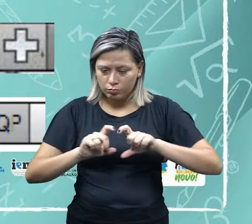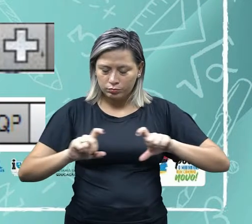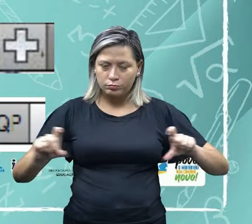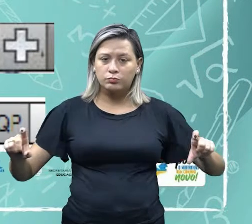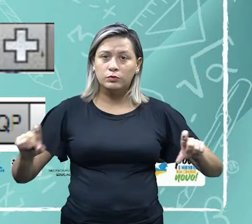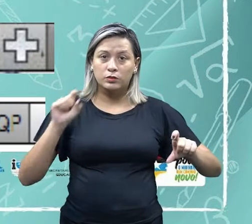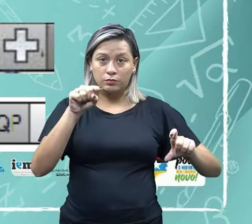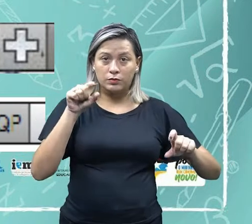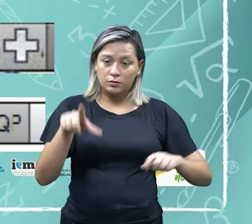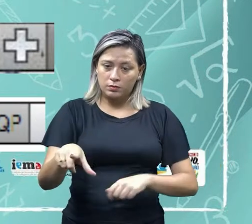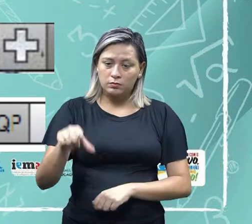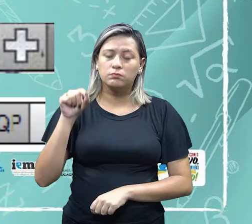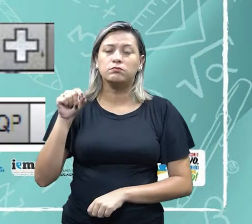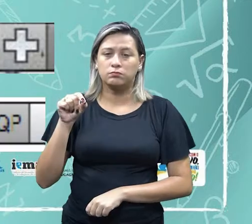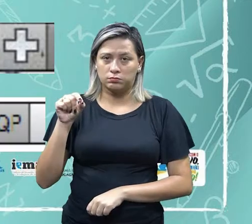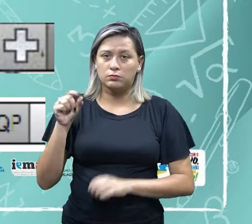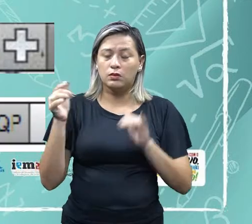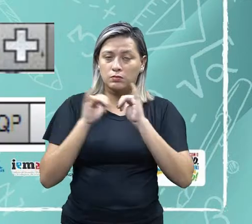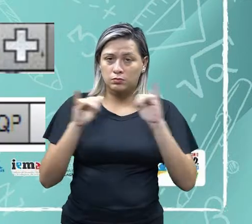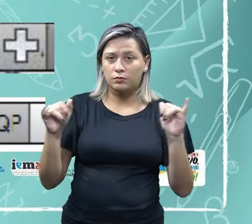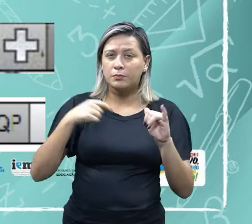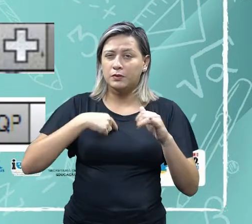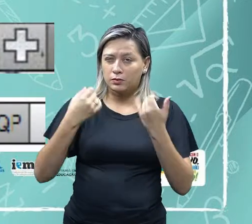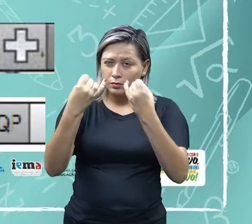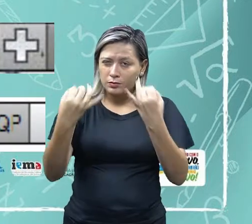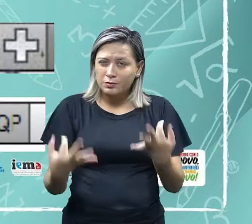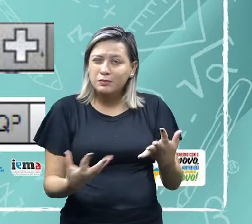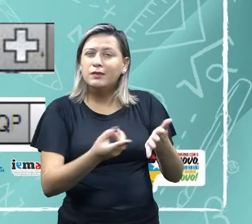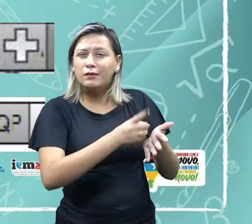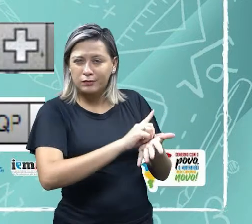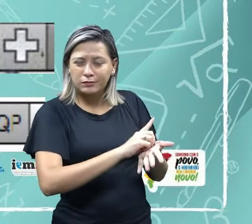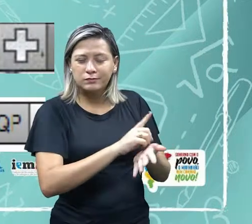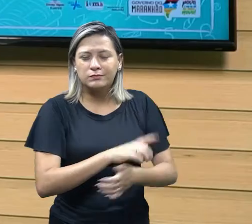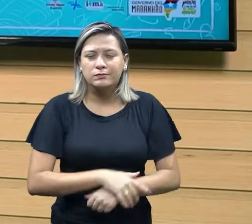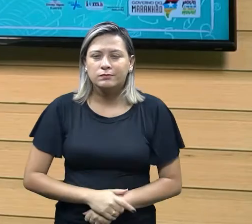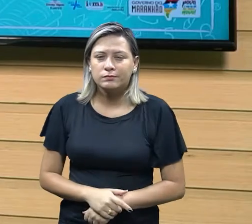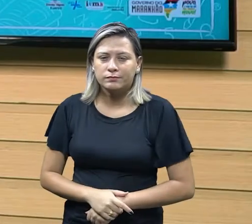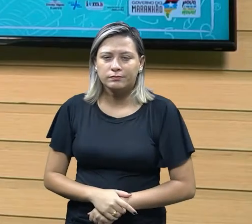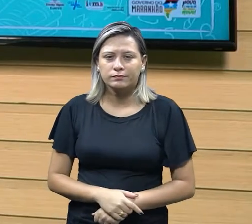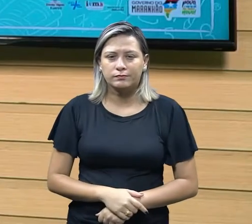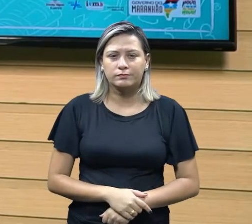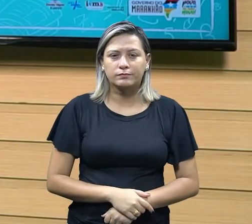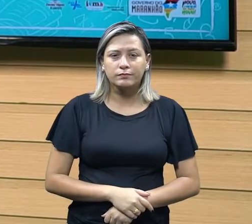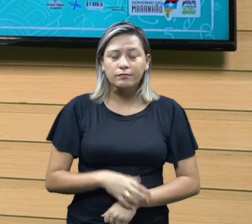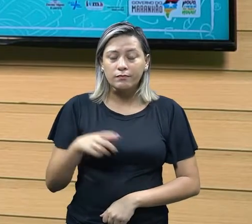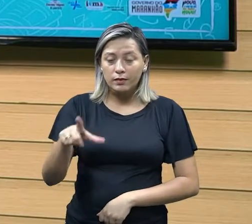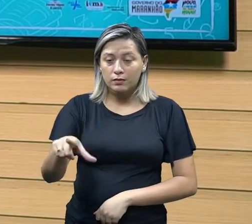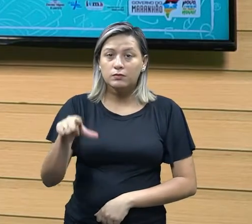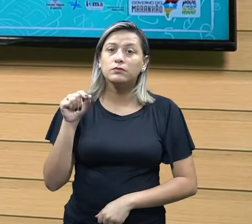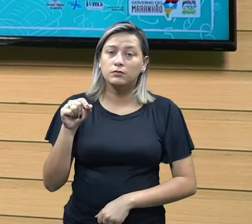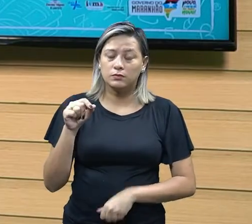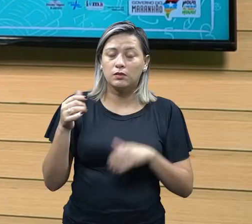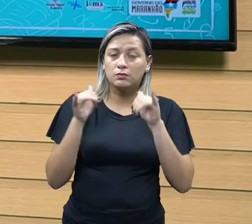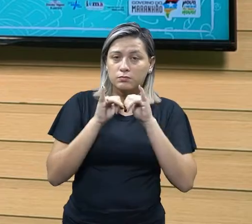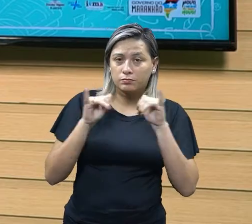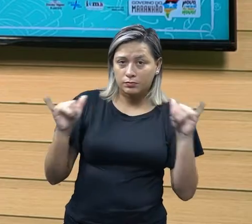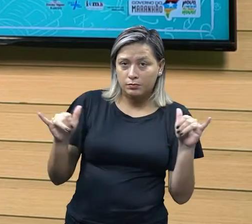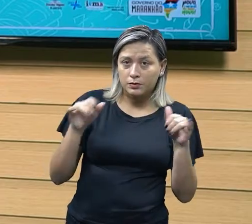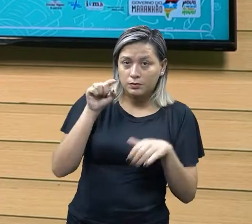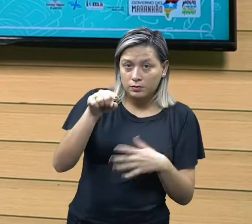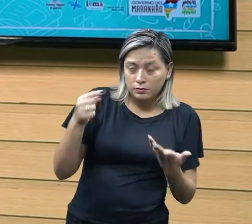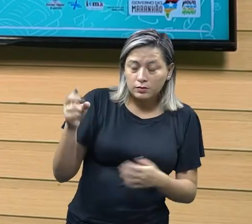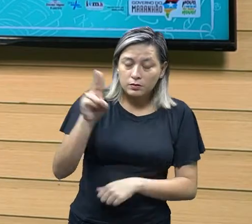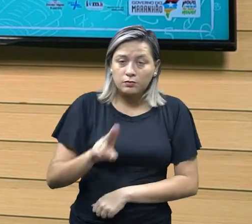vai selecionar aquelas informações que eu falei lá no início da aula. Tá? Vai selecionar as informações que você